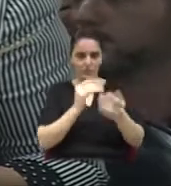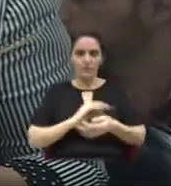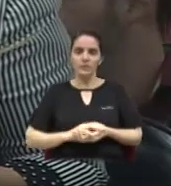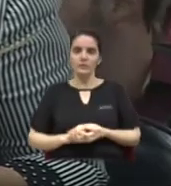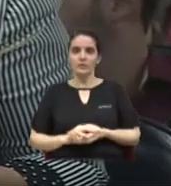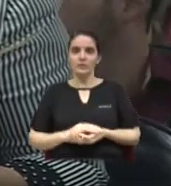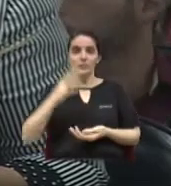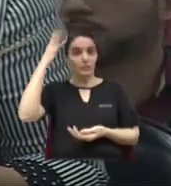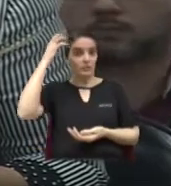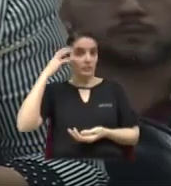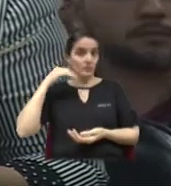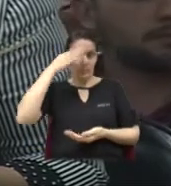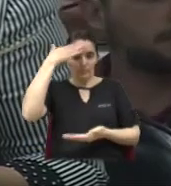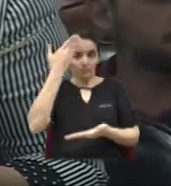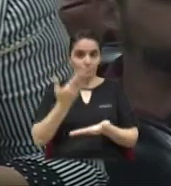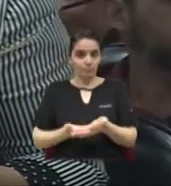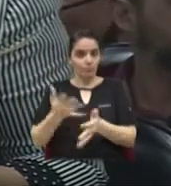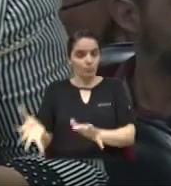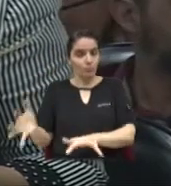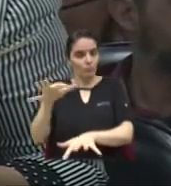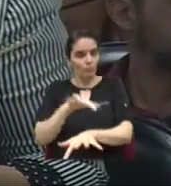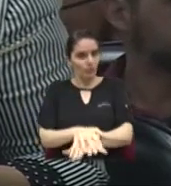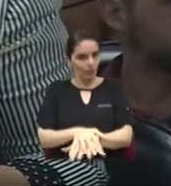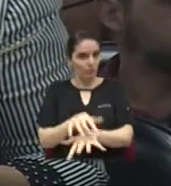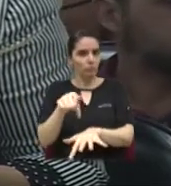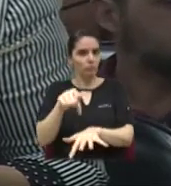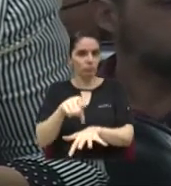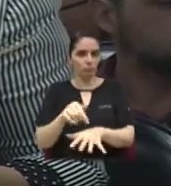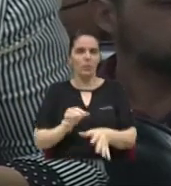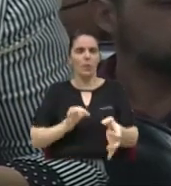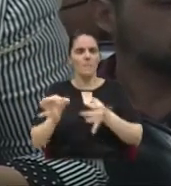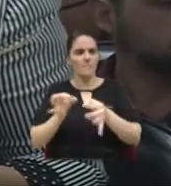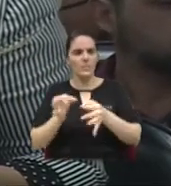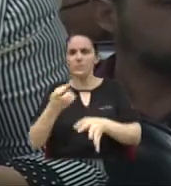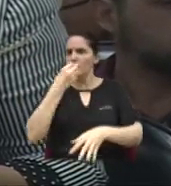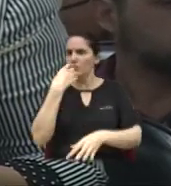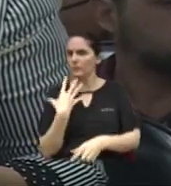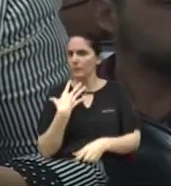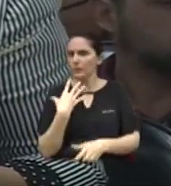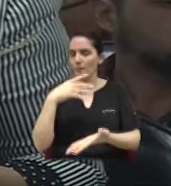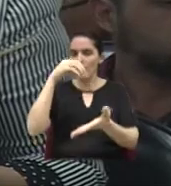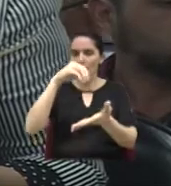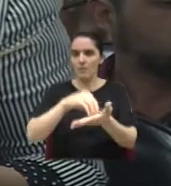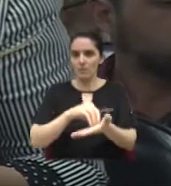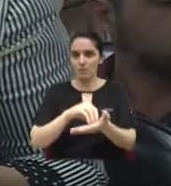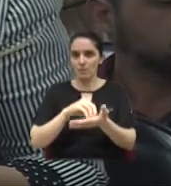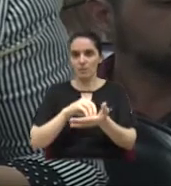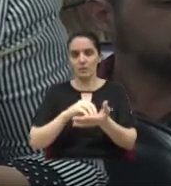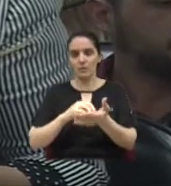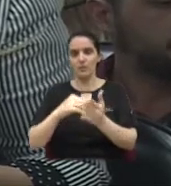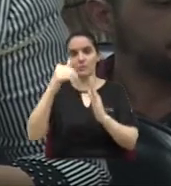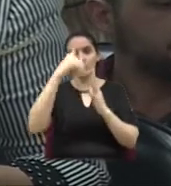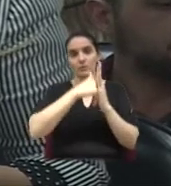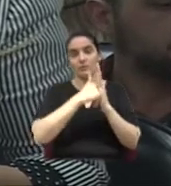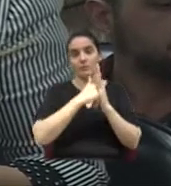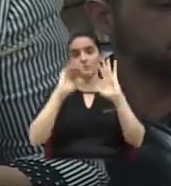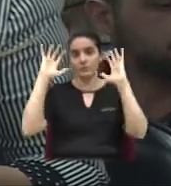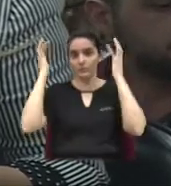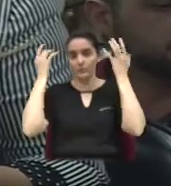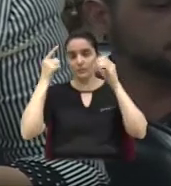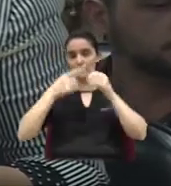Acredito que a inclusão de um projeto como este no calendário oficial do município de Limeira